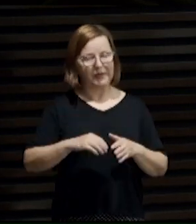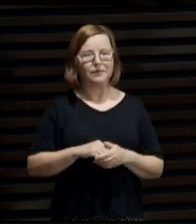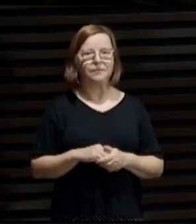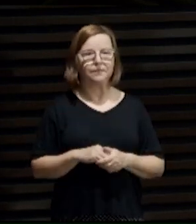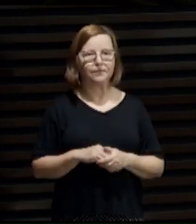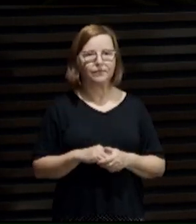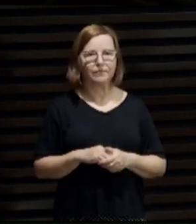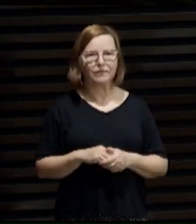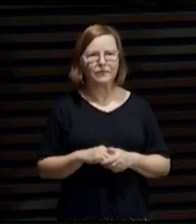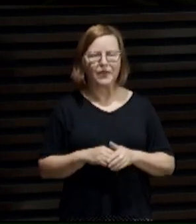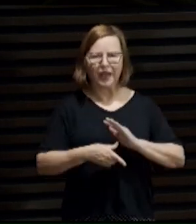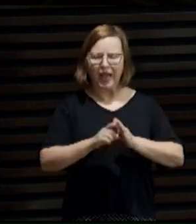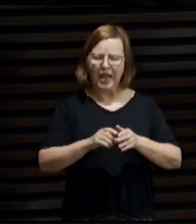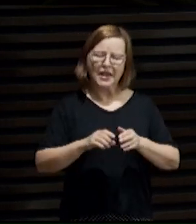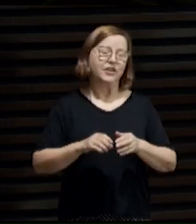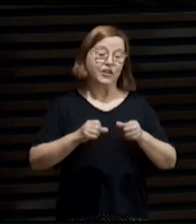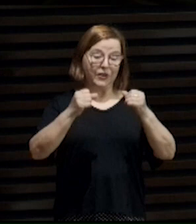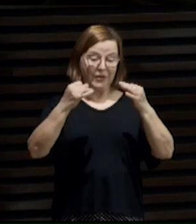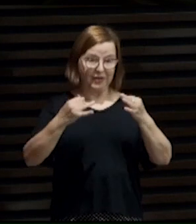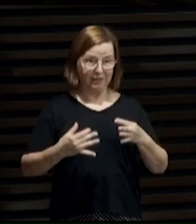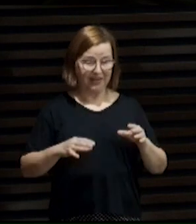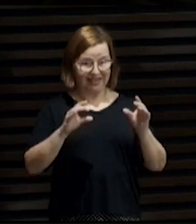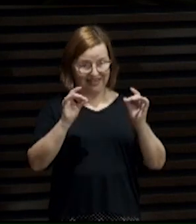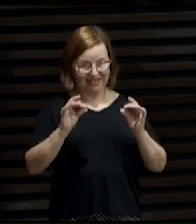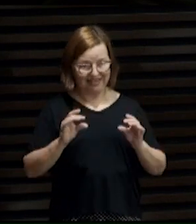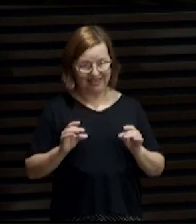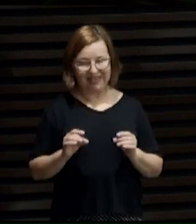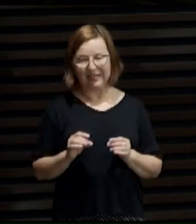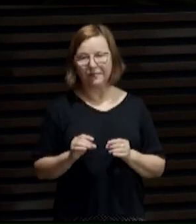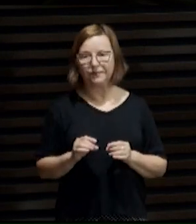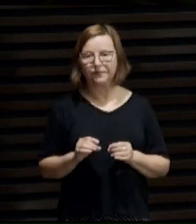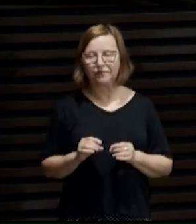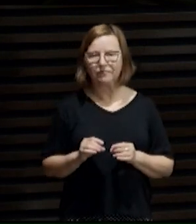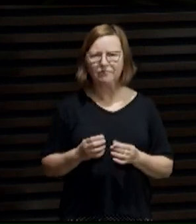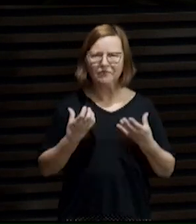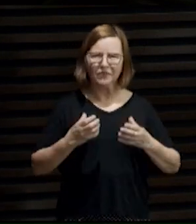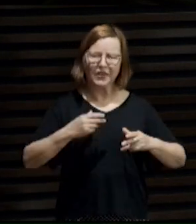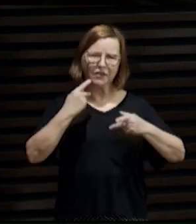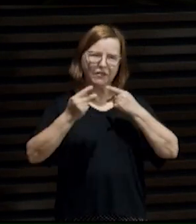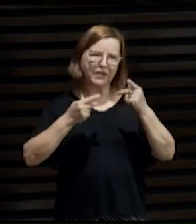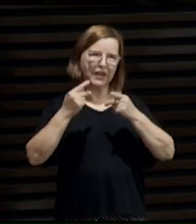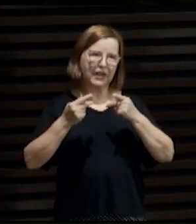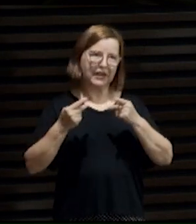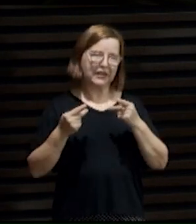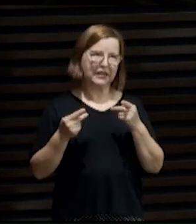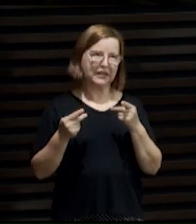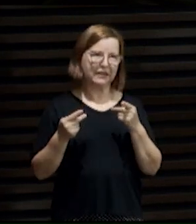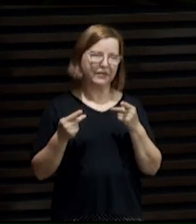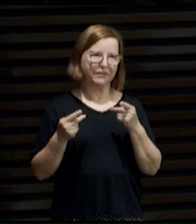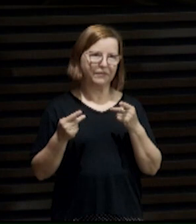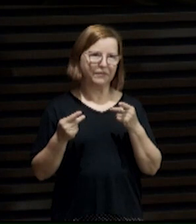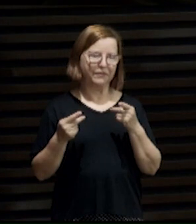nos detalhes do que é ter uma vida piedosa por meio de um homem, eu queria falar daqueles arranjos